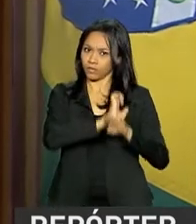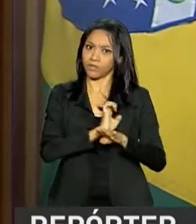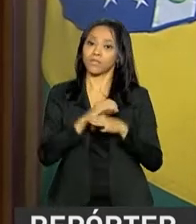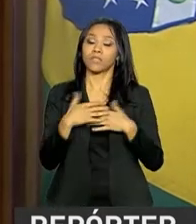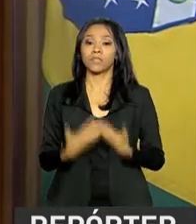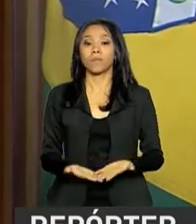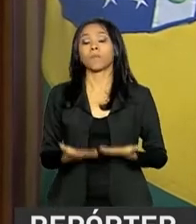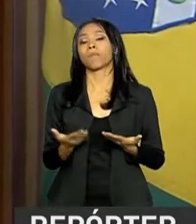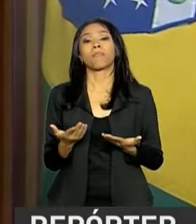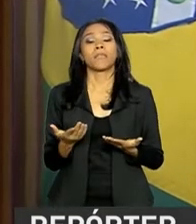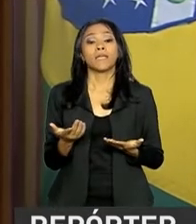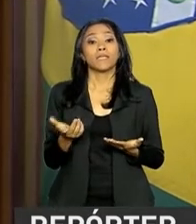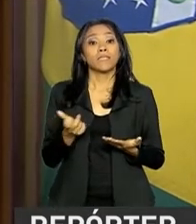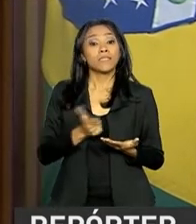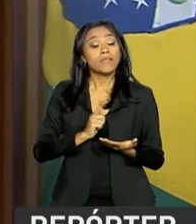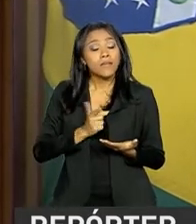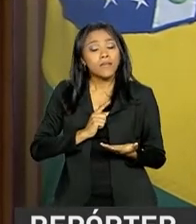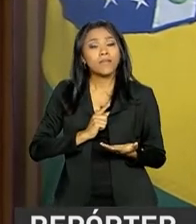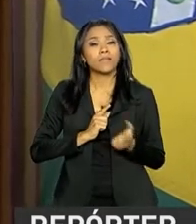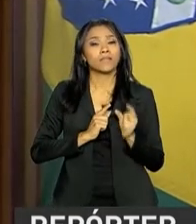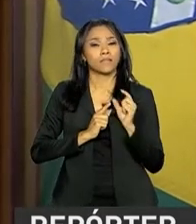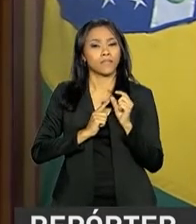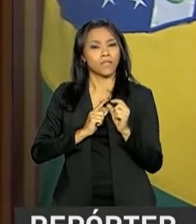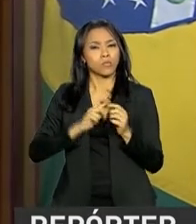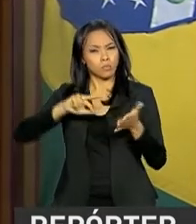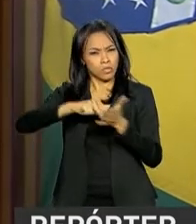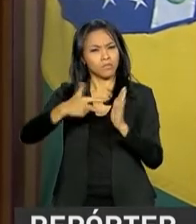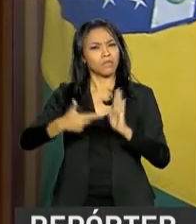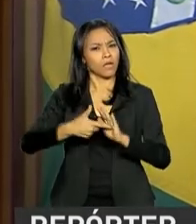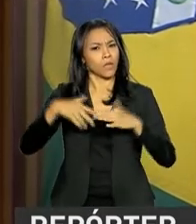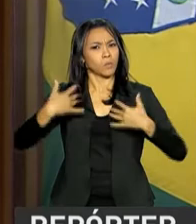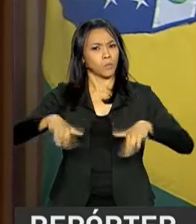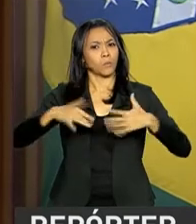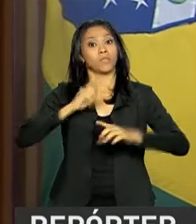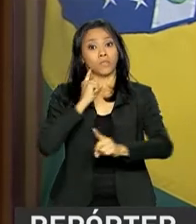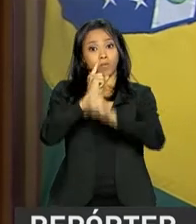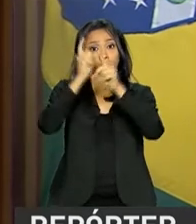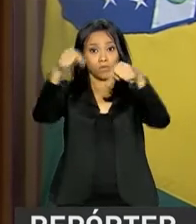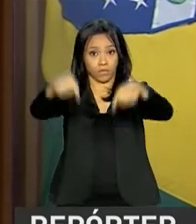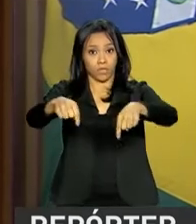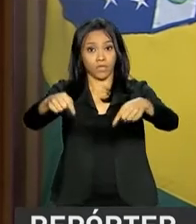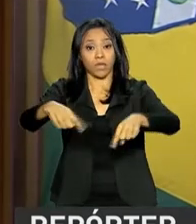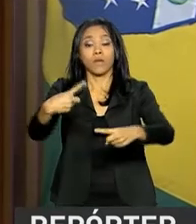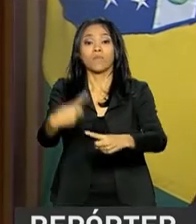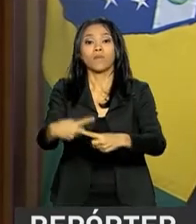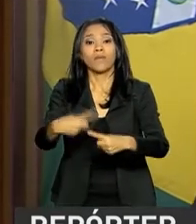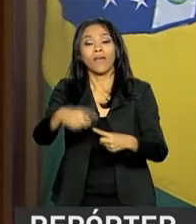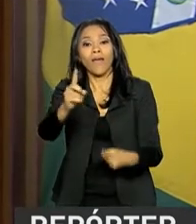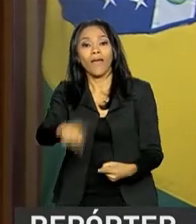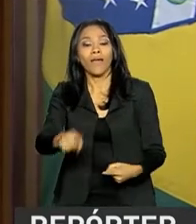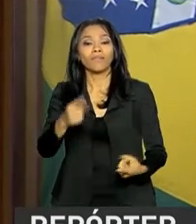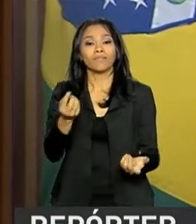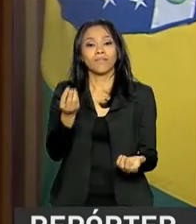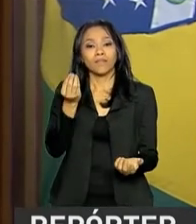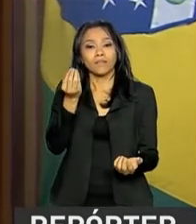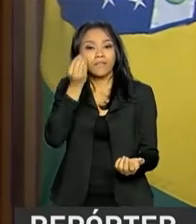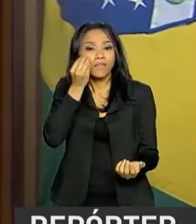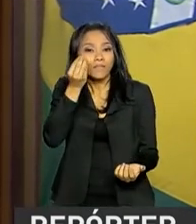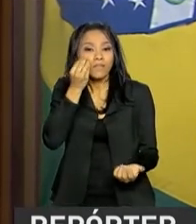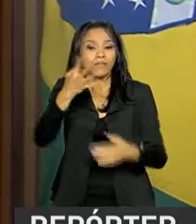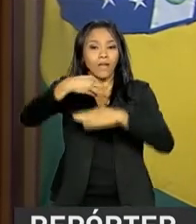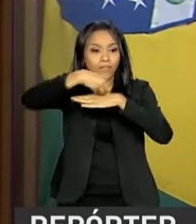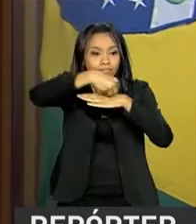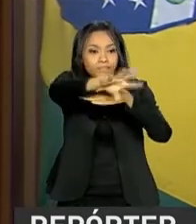tem uma certa simbologia de encontro porque ele visa precisamente a a tentar transmitir aos senhores